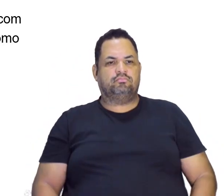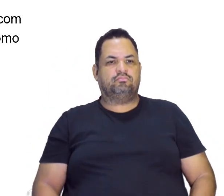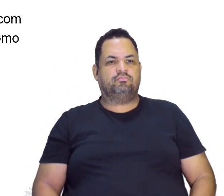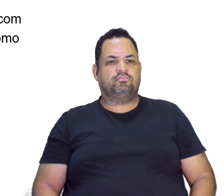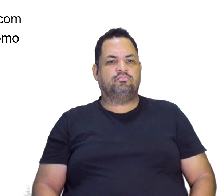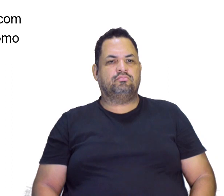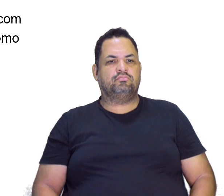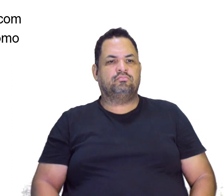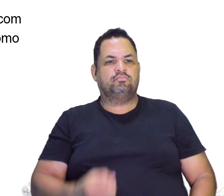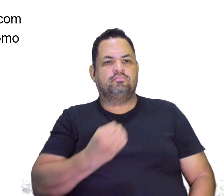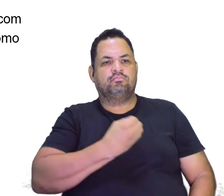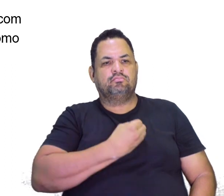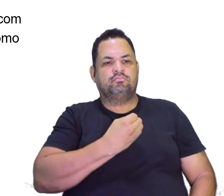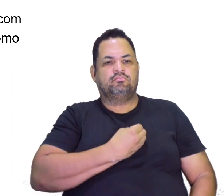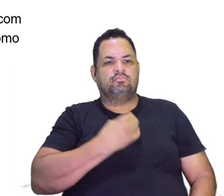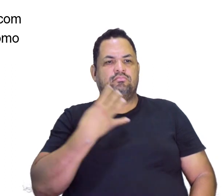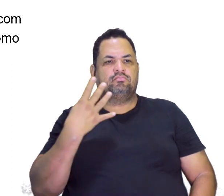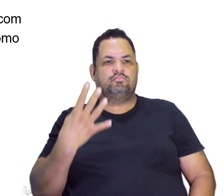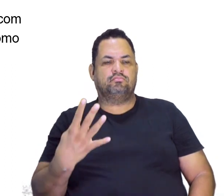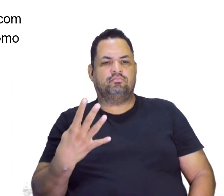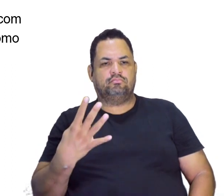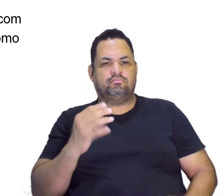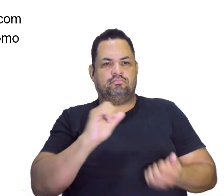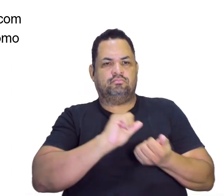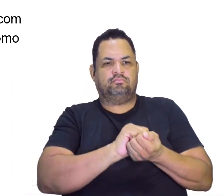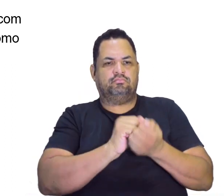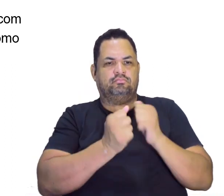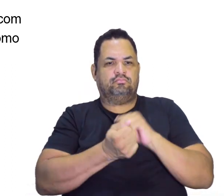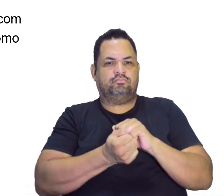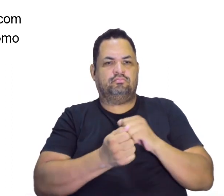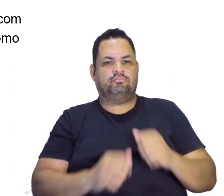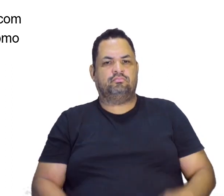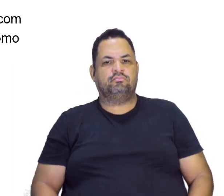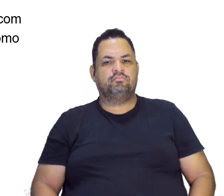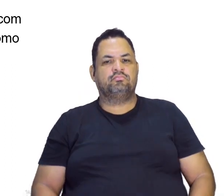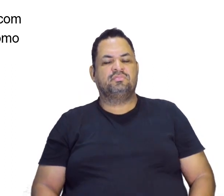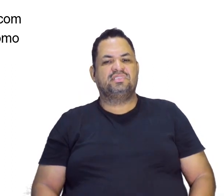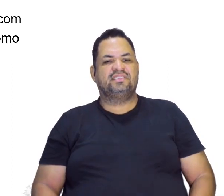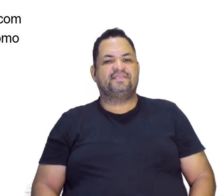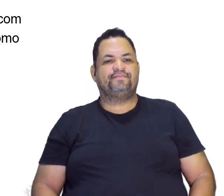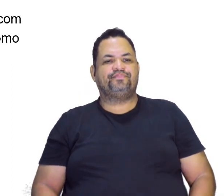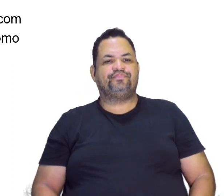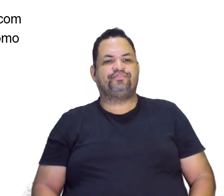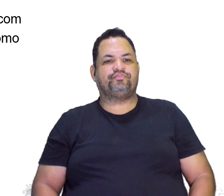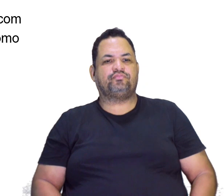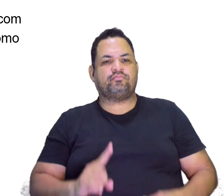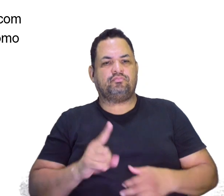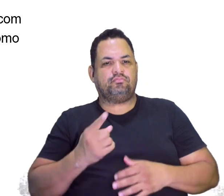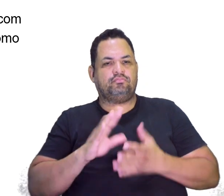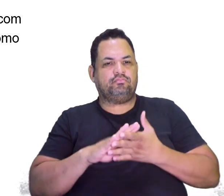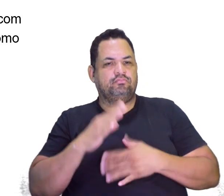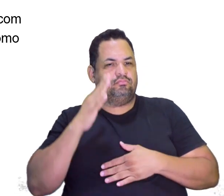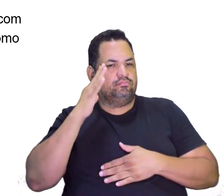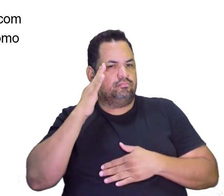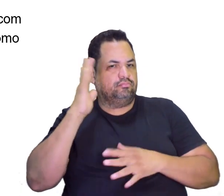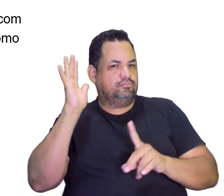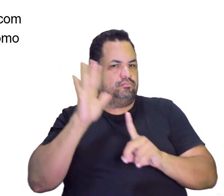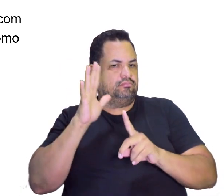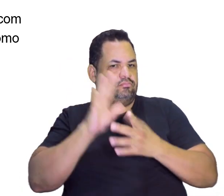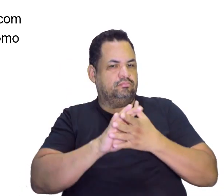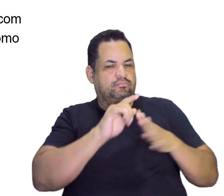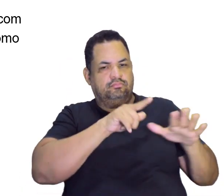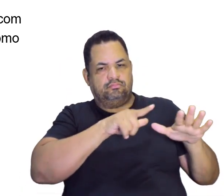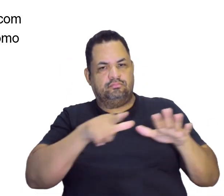Então, na questão de número 4, uma questão adaptada, nós temos o seguinte: uma das grandes aspirações da semana